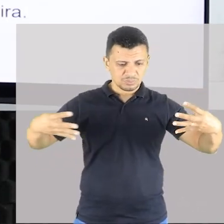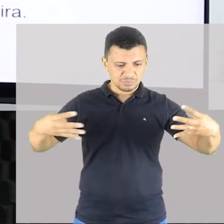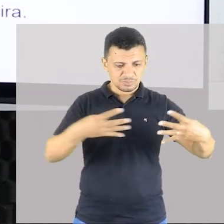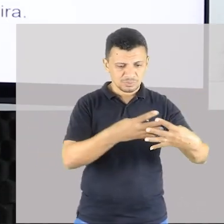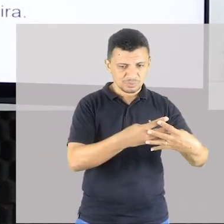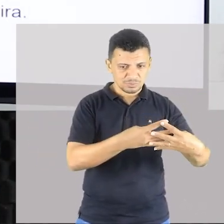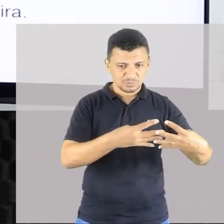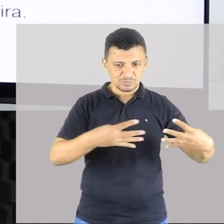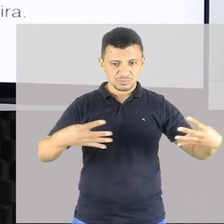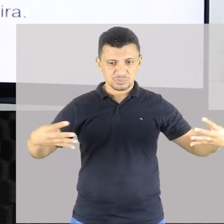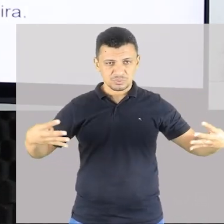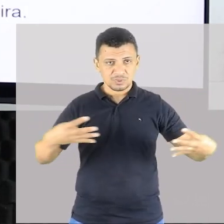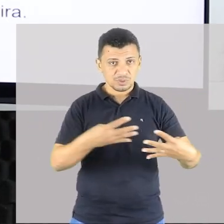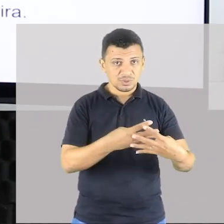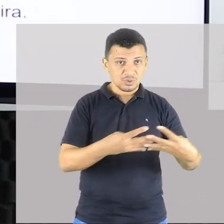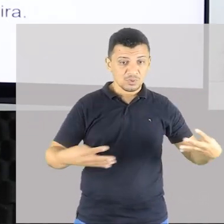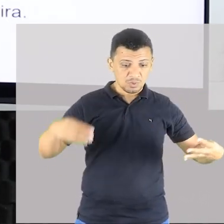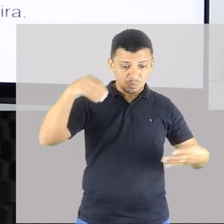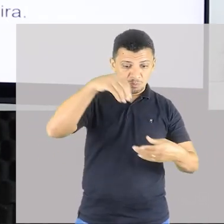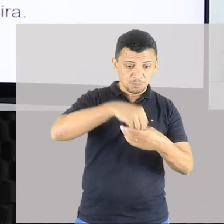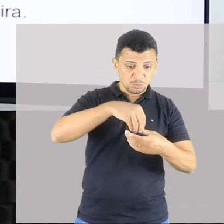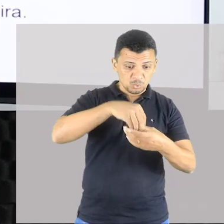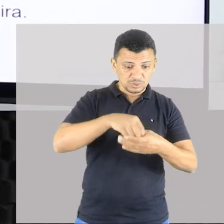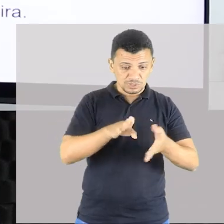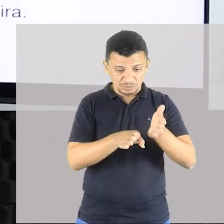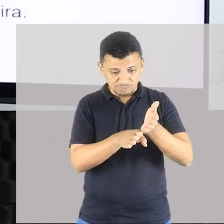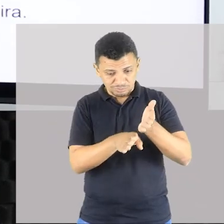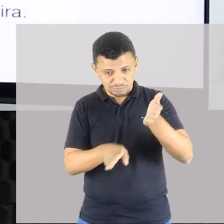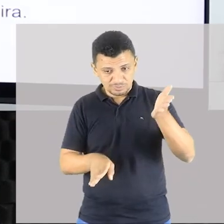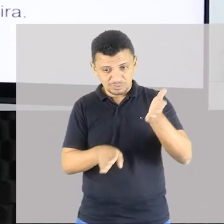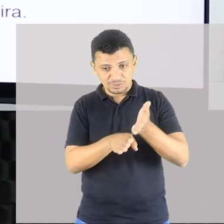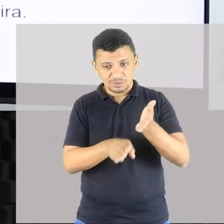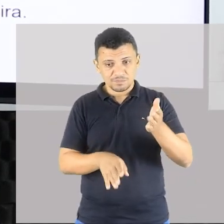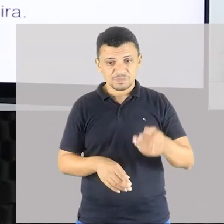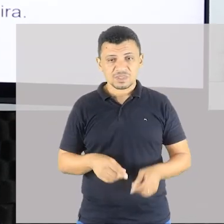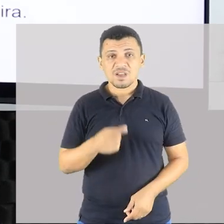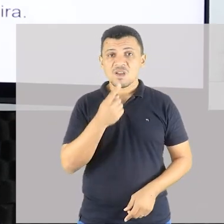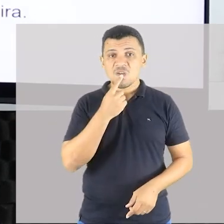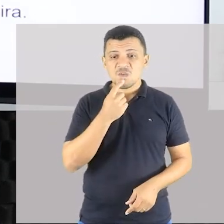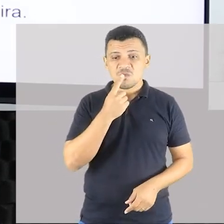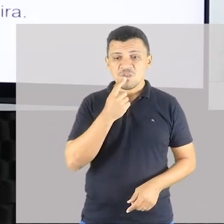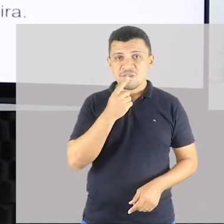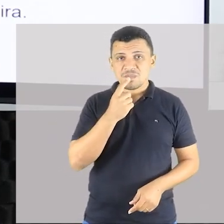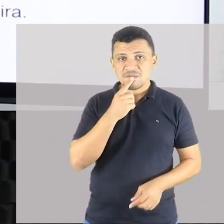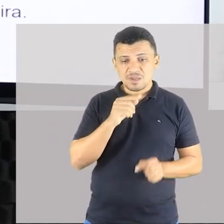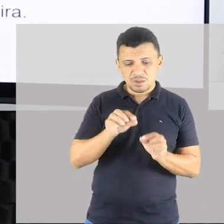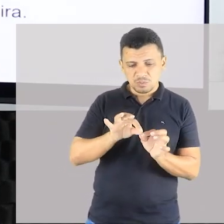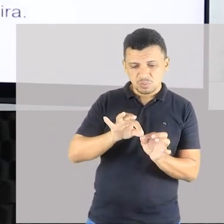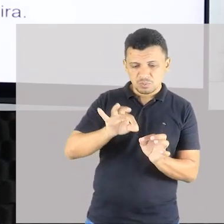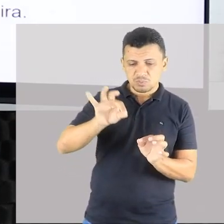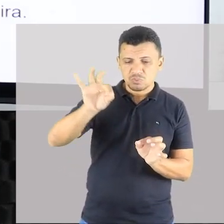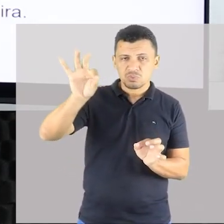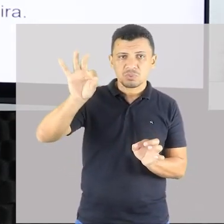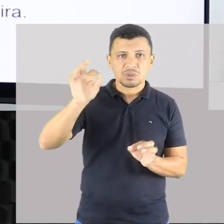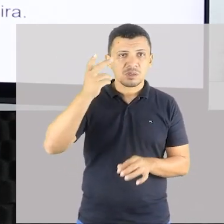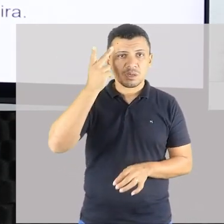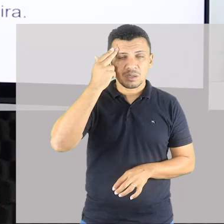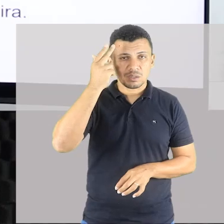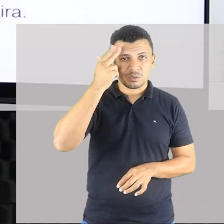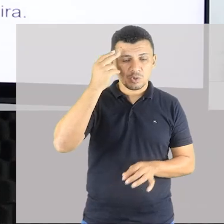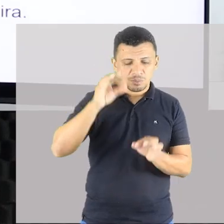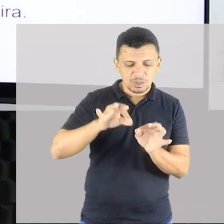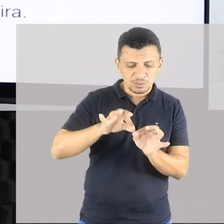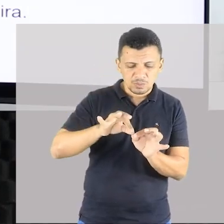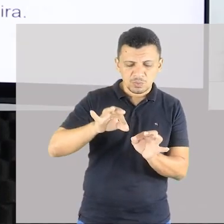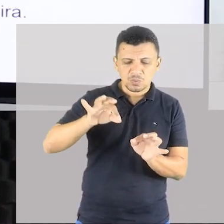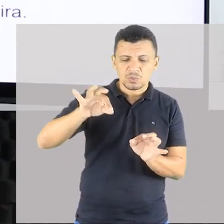passando por dentro dessa área. Essa vermelhinha é a reta normal à espira. O que é uma reta normal?